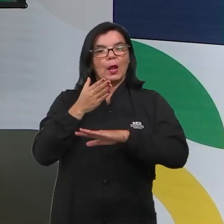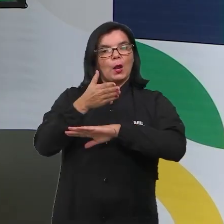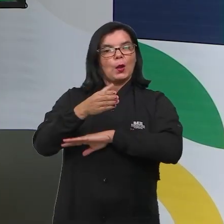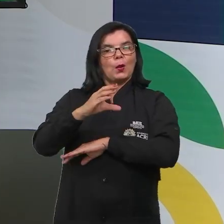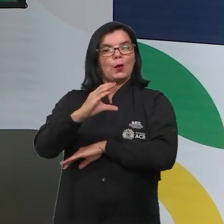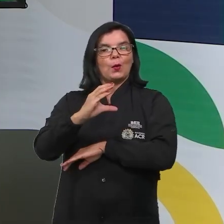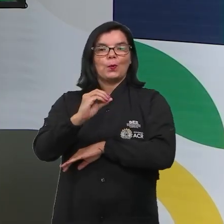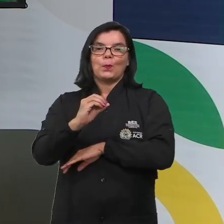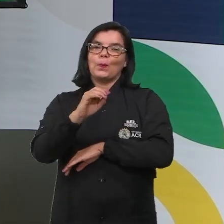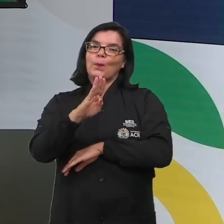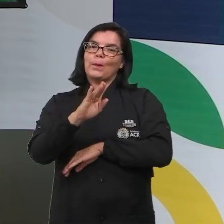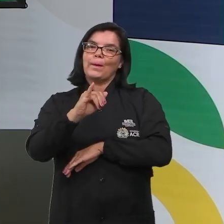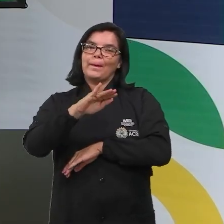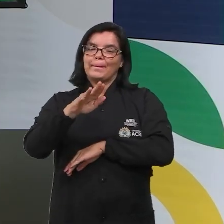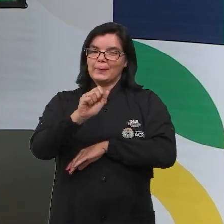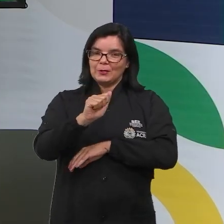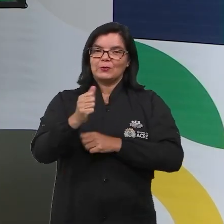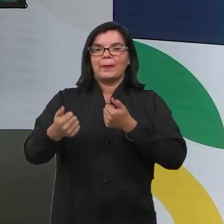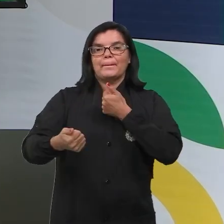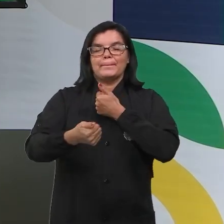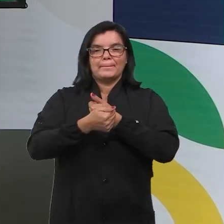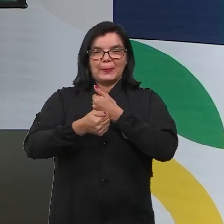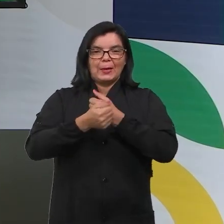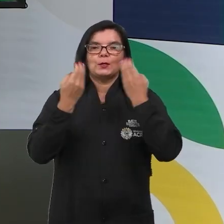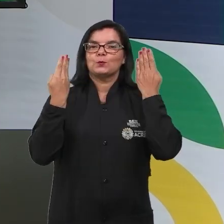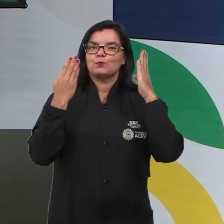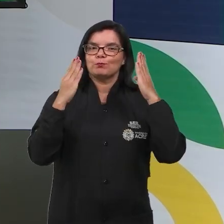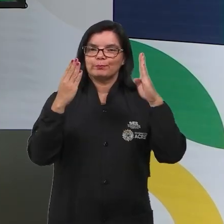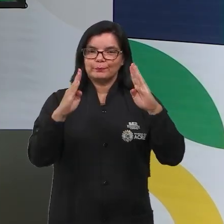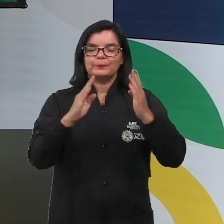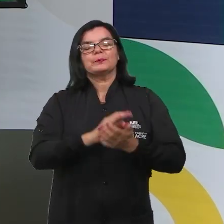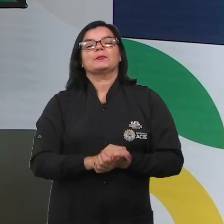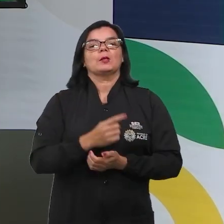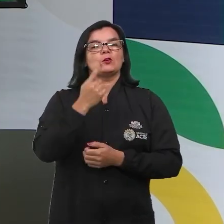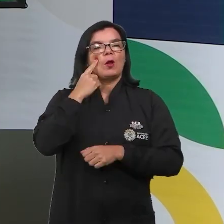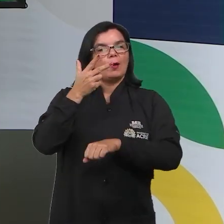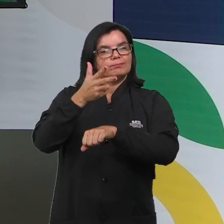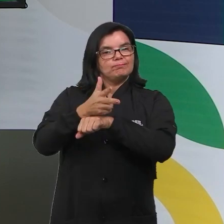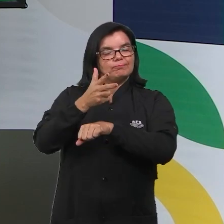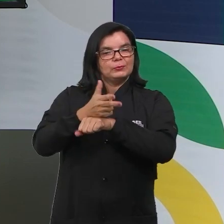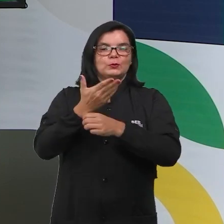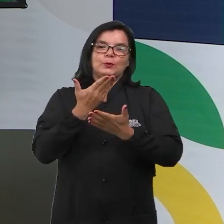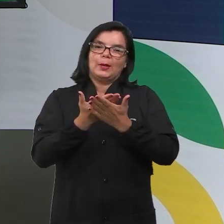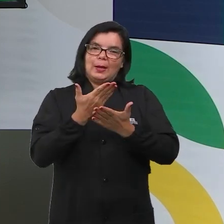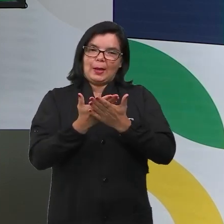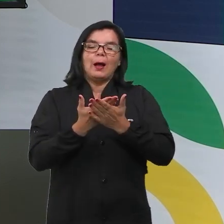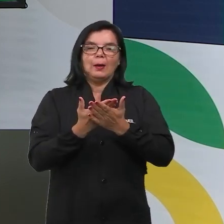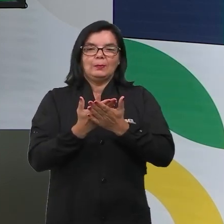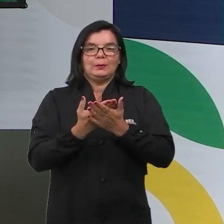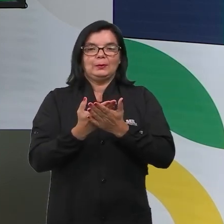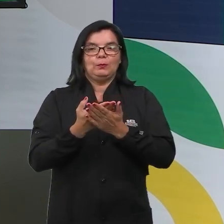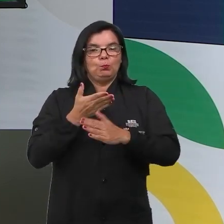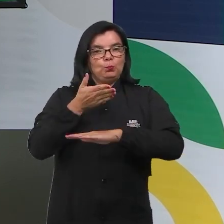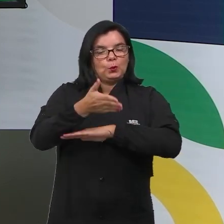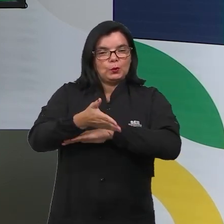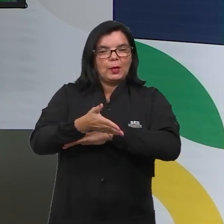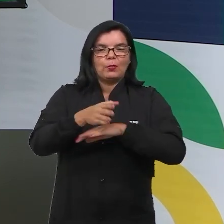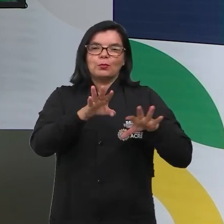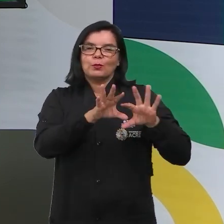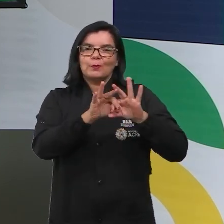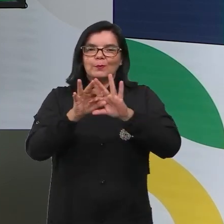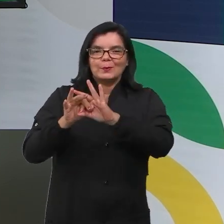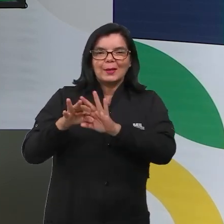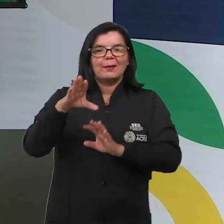né, que faz fronteira com Brasileia. A gente já fez uma videoaula na Cobija, conhecemos um pouco ali dentro do contexto